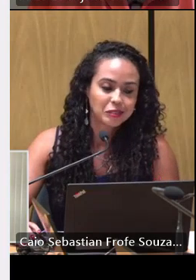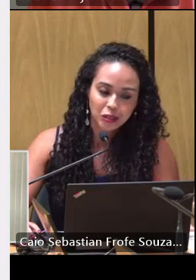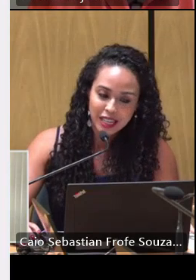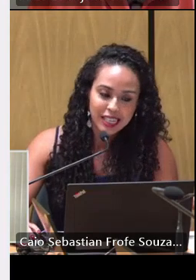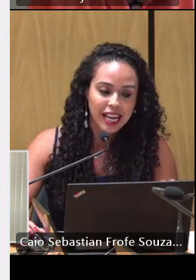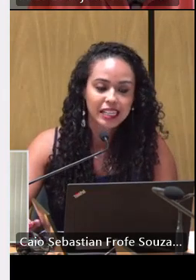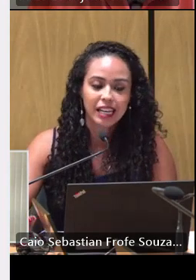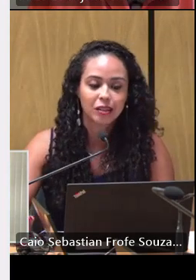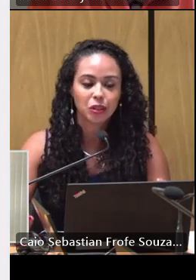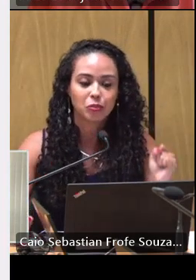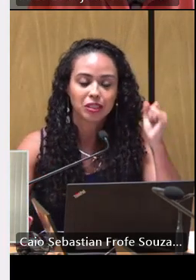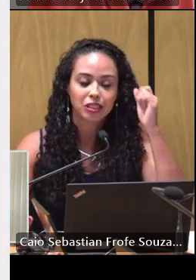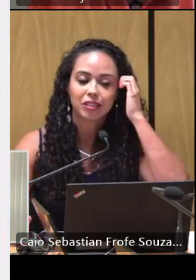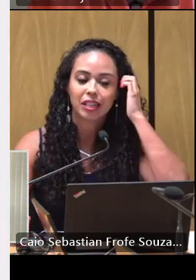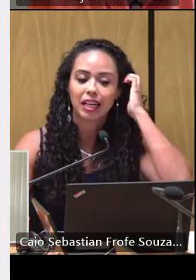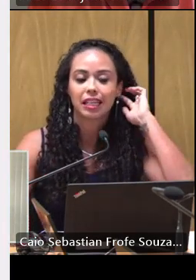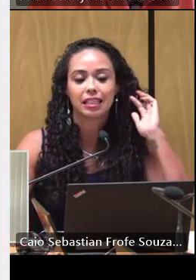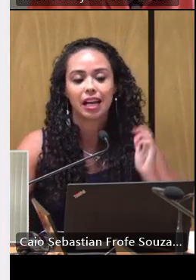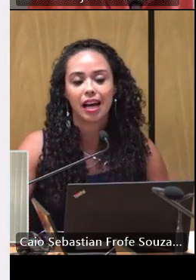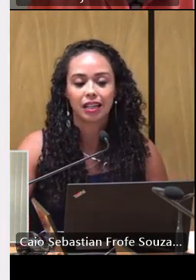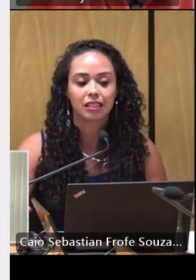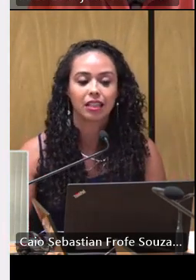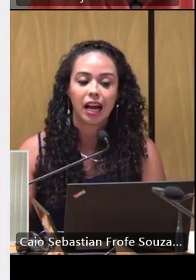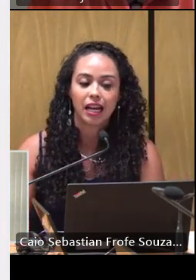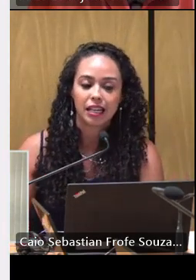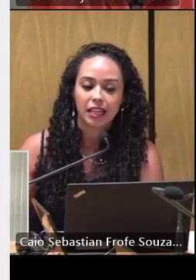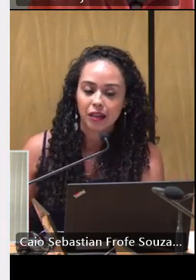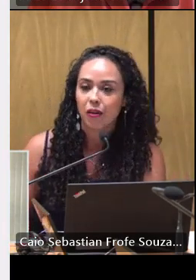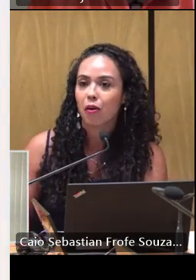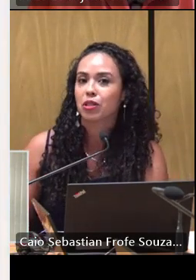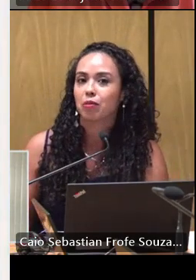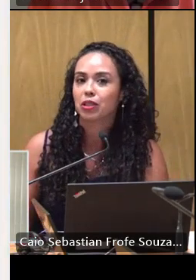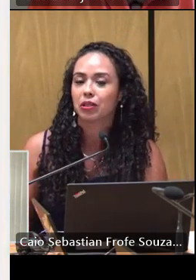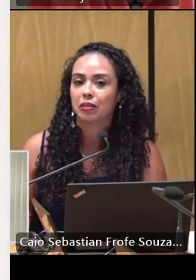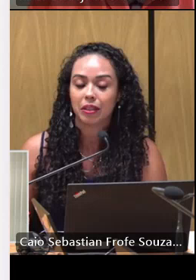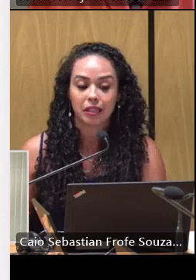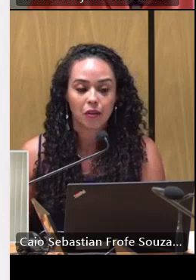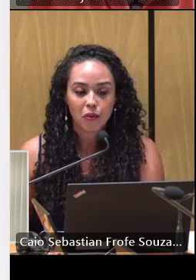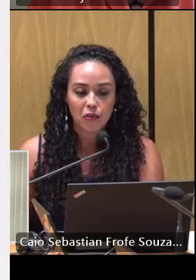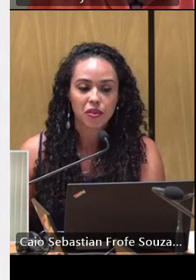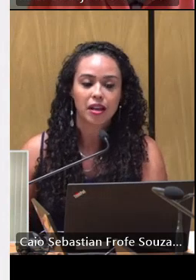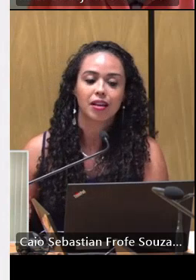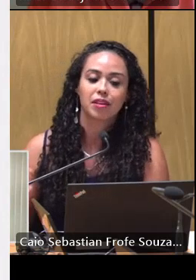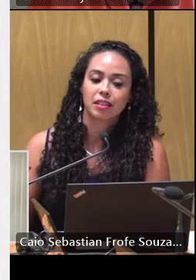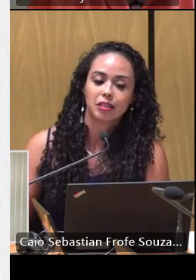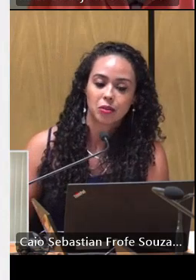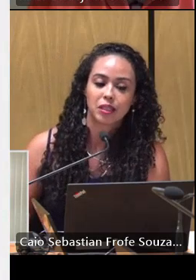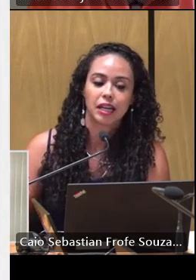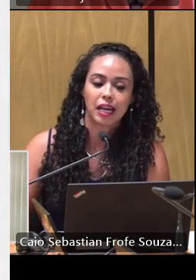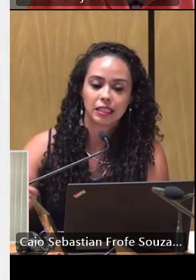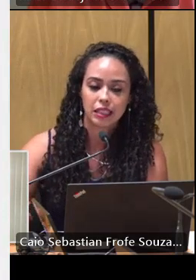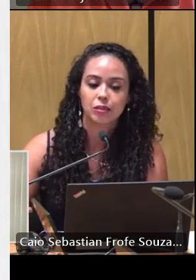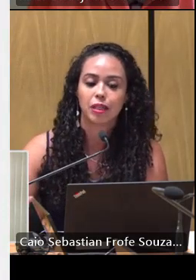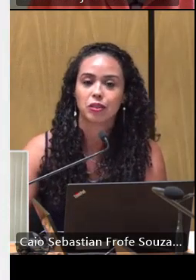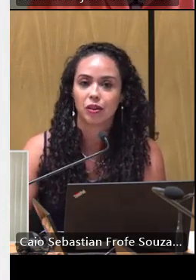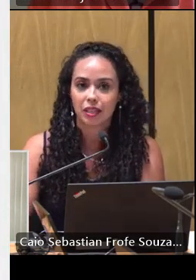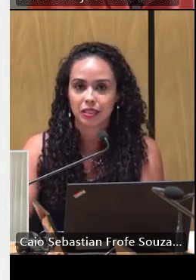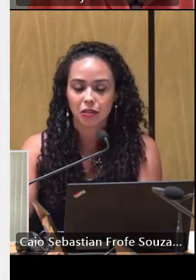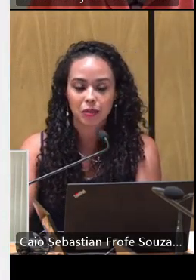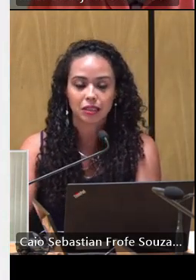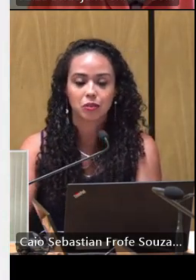Sueli Carneiro com dispositivo da racialidade aí an Lopes que é uma historiadora que tá uf né que vai tratar sobre esse racismo a